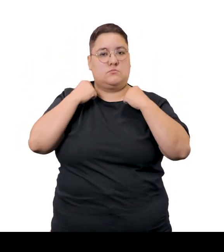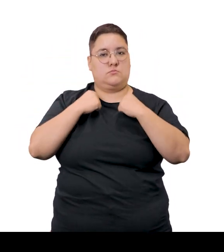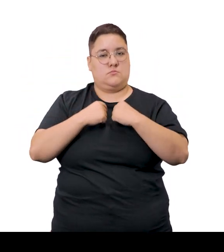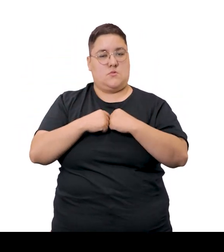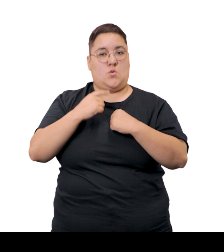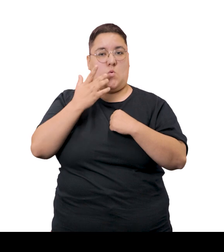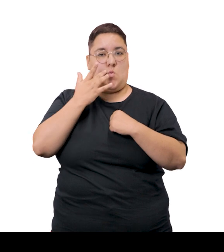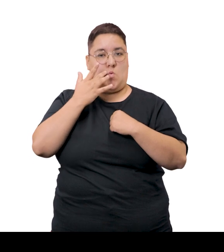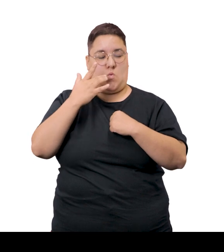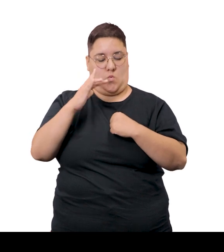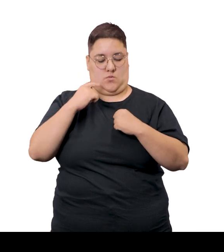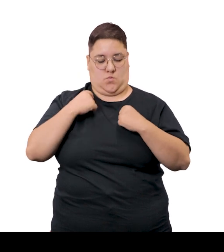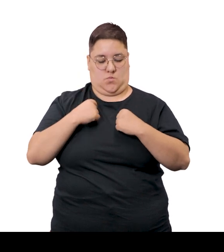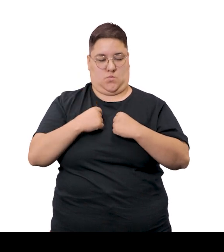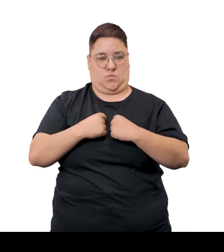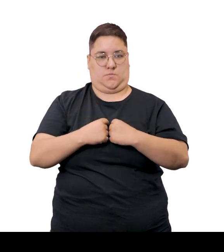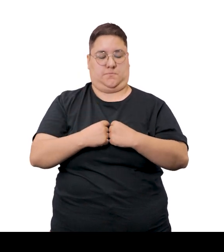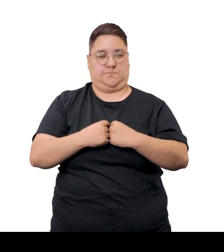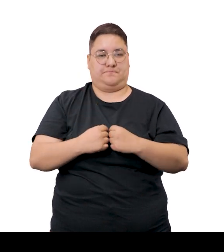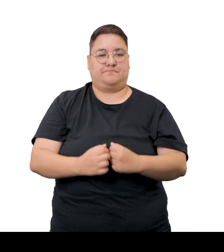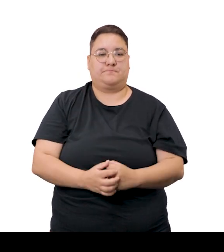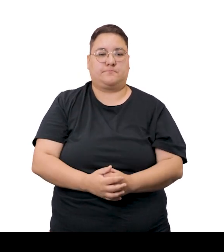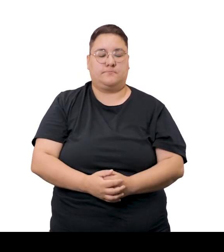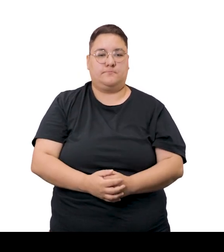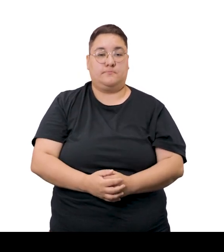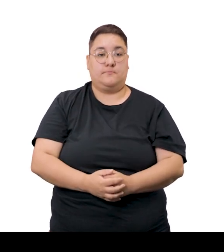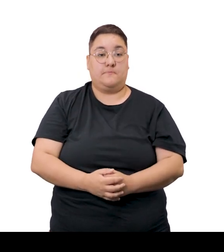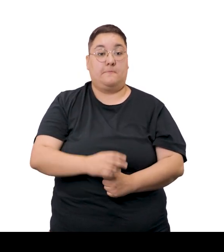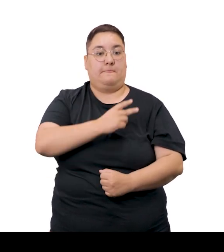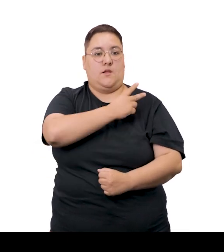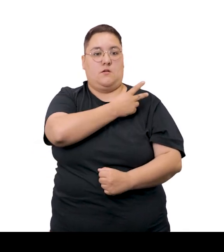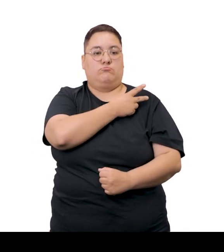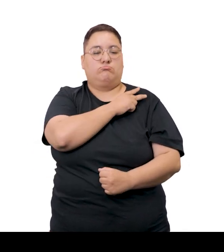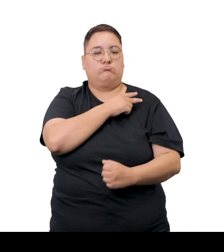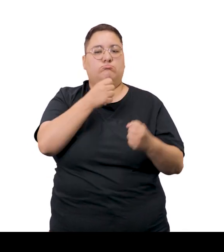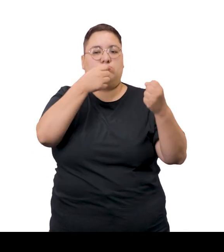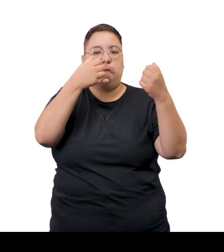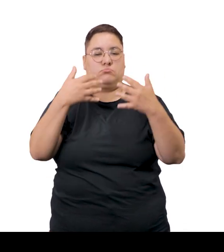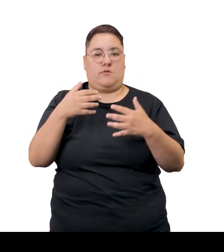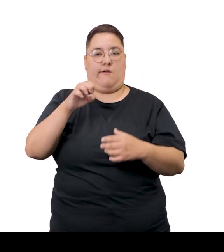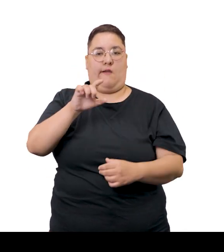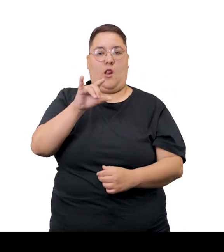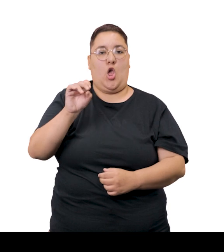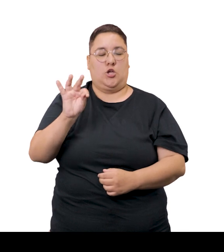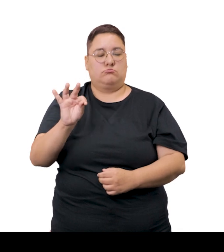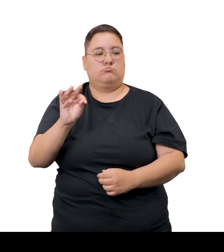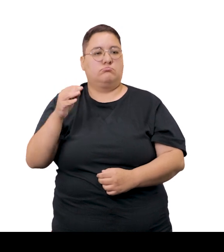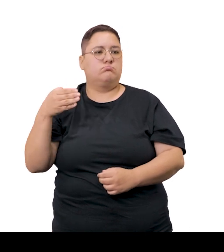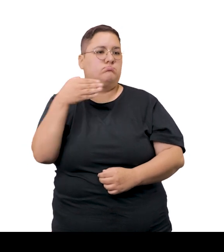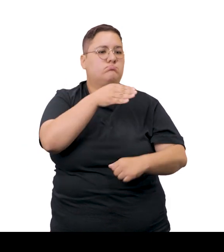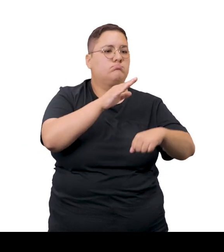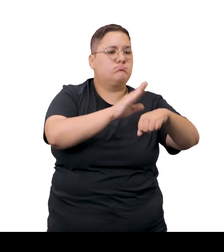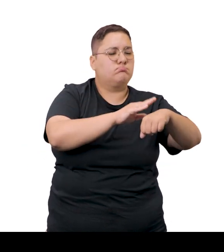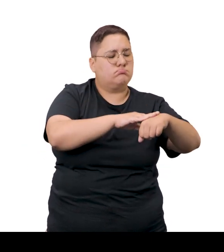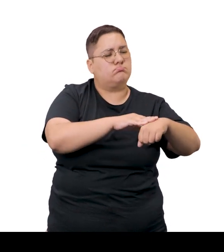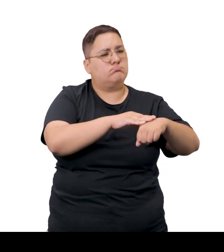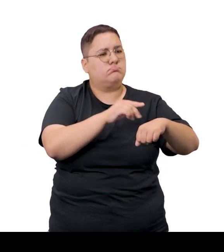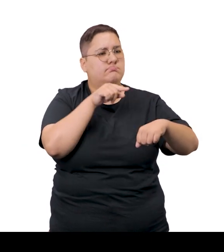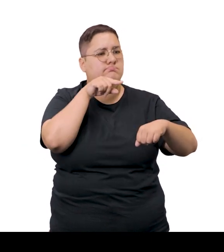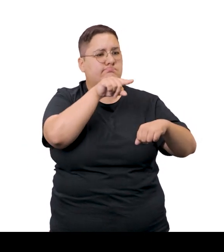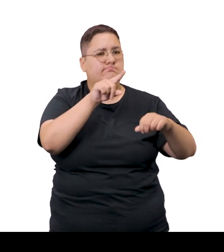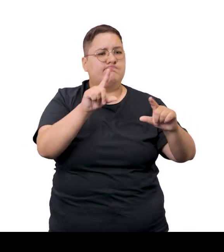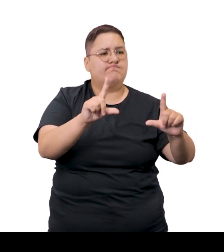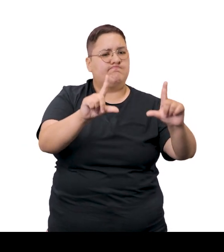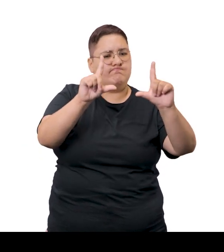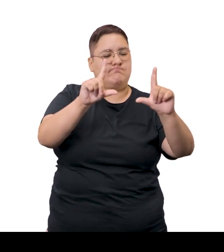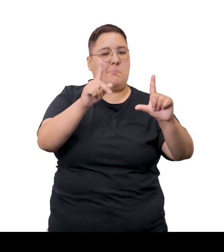tatuagens nos braços e uma corrente dourada e longa no pescoço. Catherine Opie conta que Elliot foi até ela